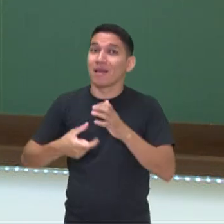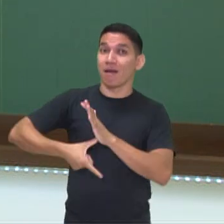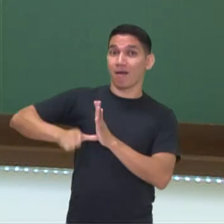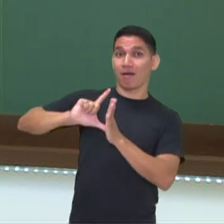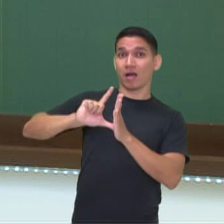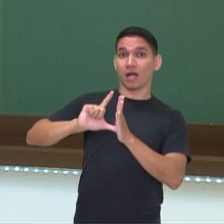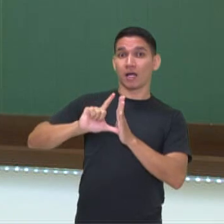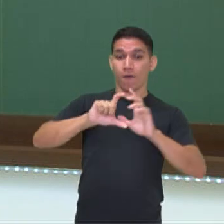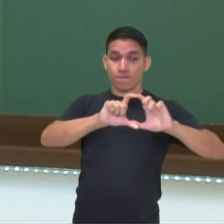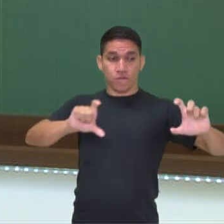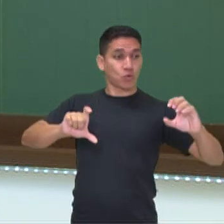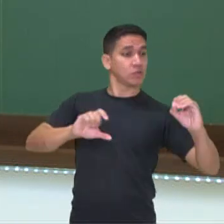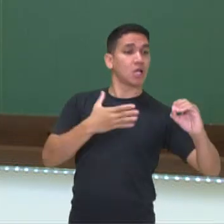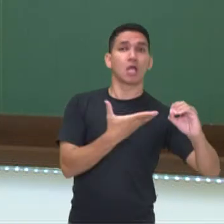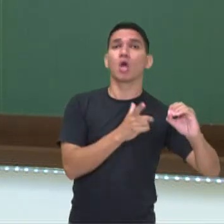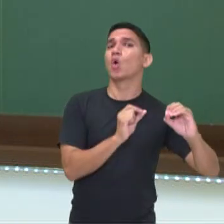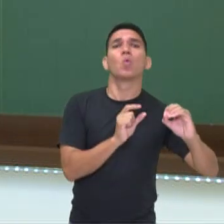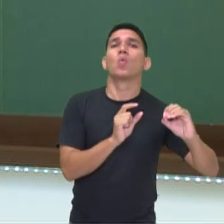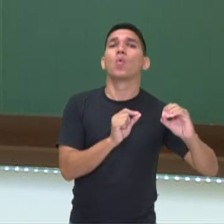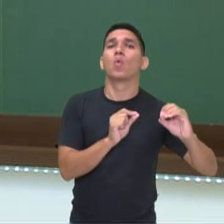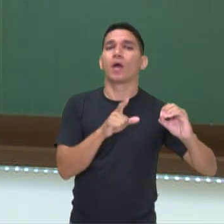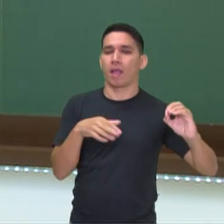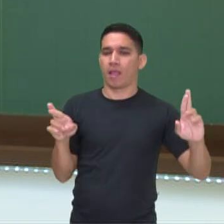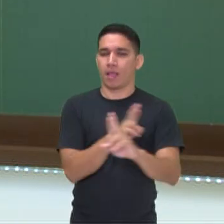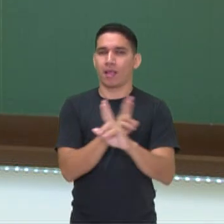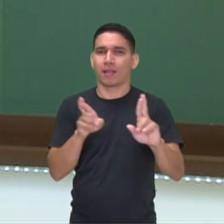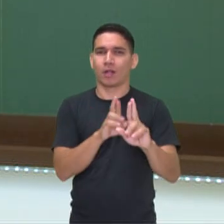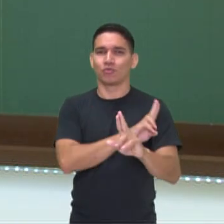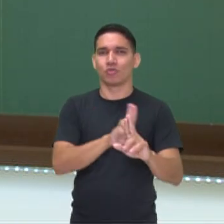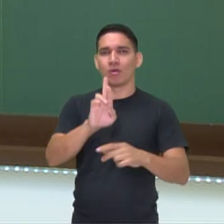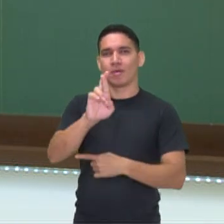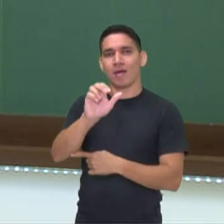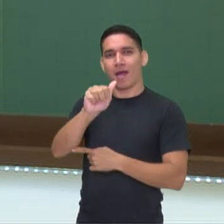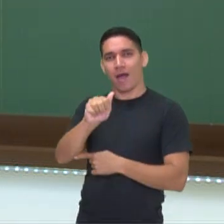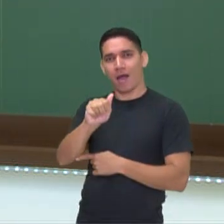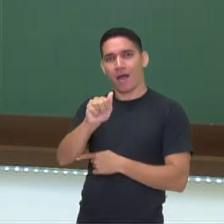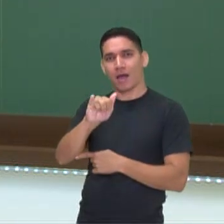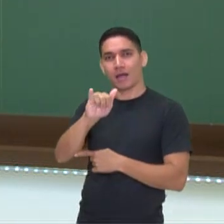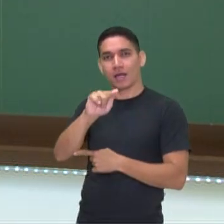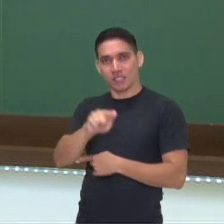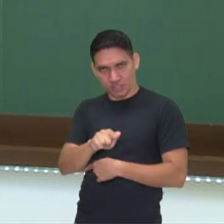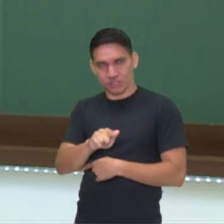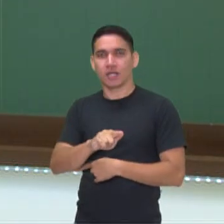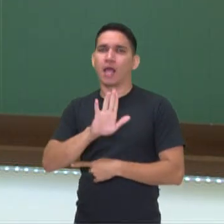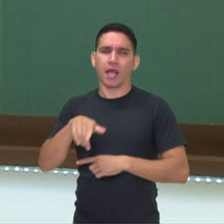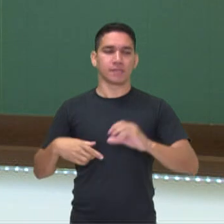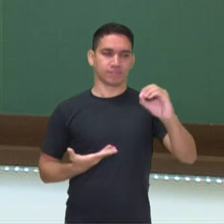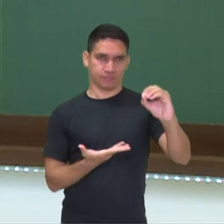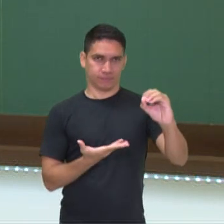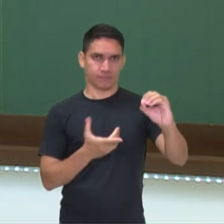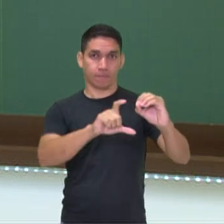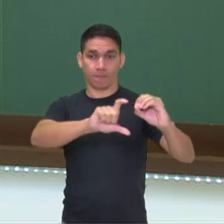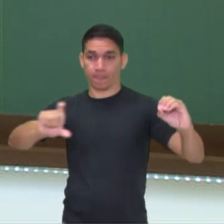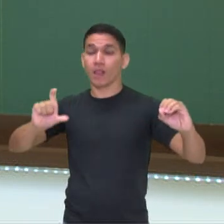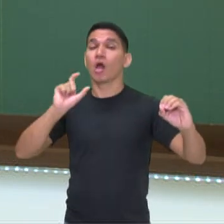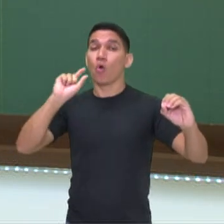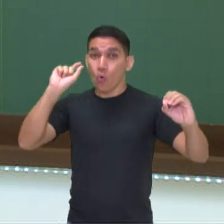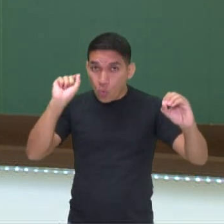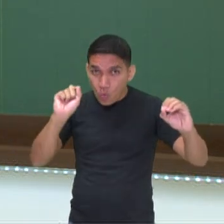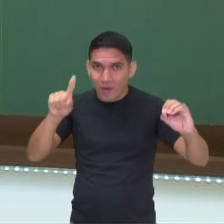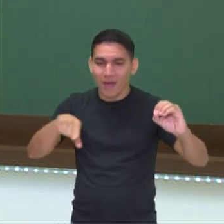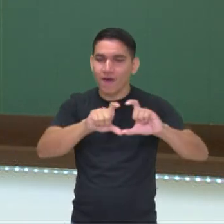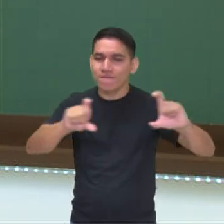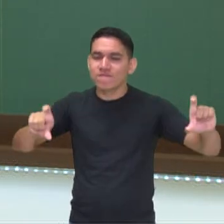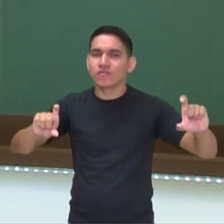função, que também nós podemos relacionar chamando de raiz dessa função, tá bom? Mas é o zero. É lá onde a função é